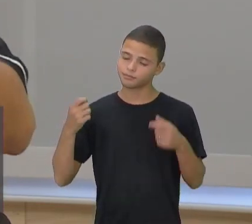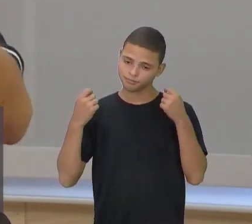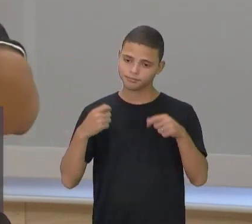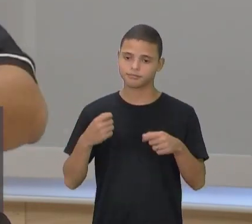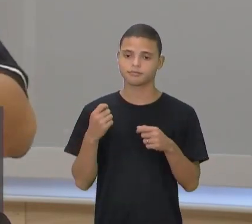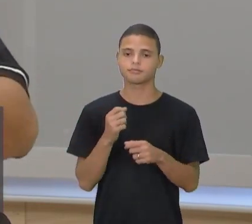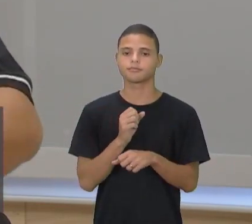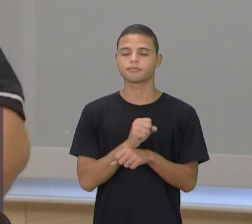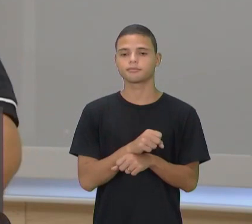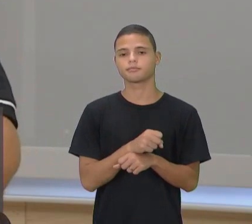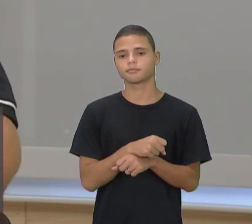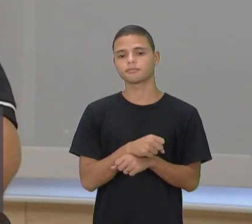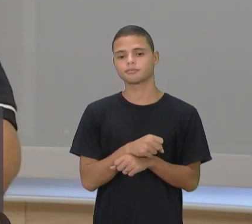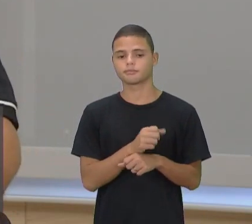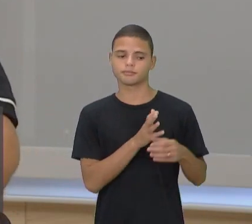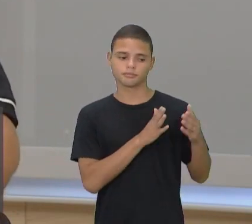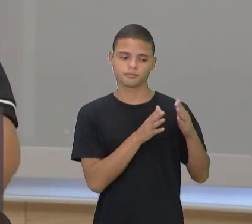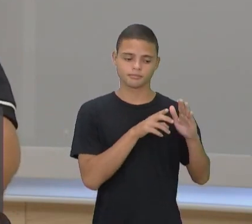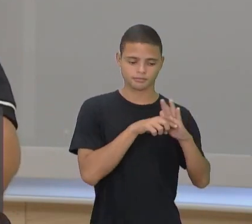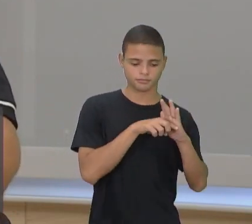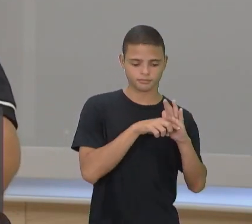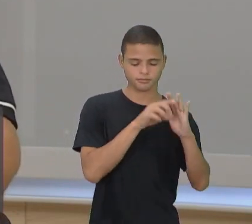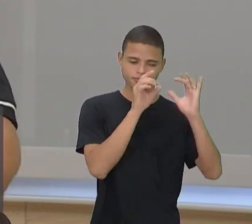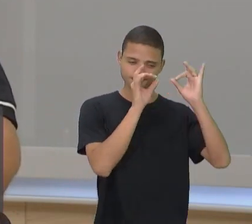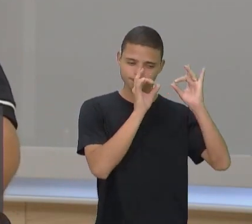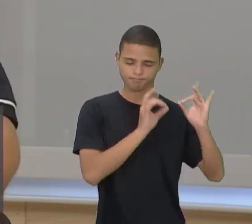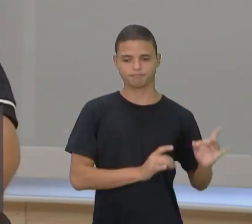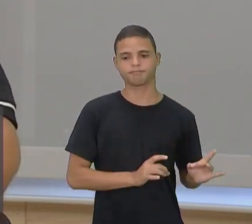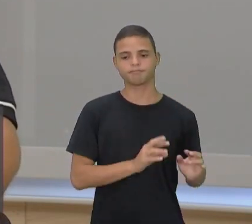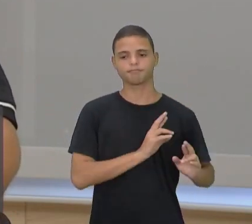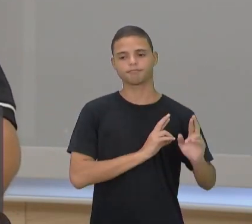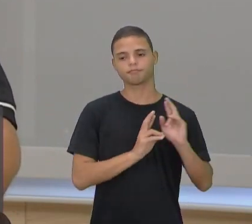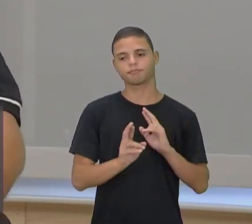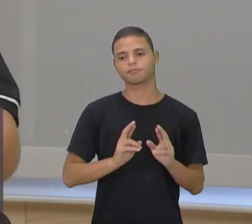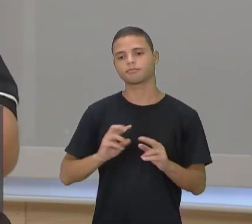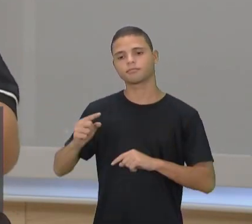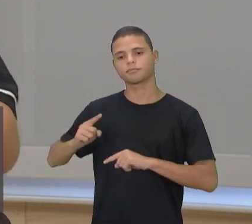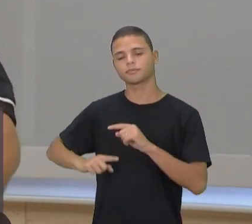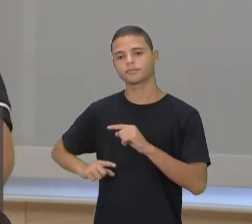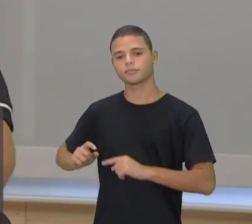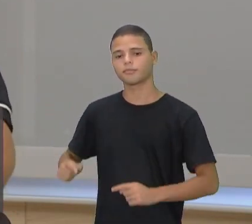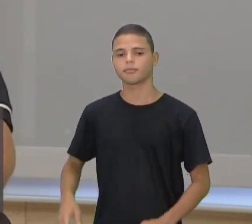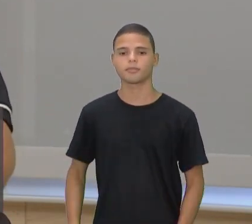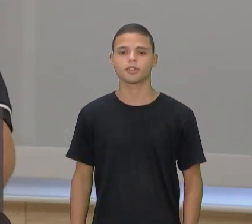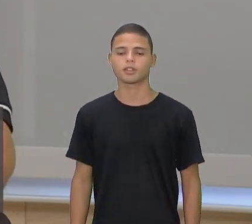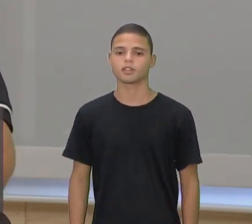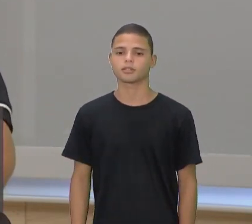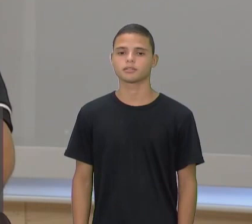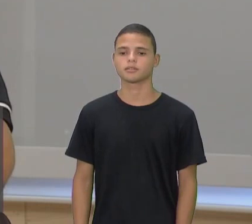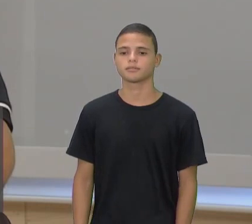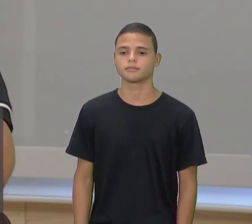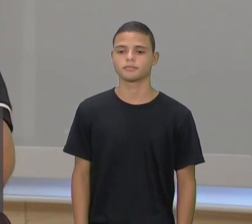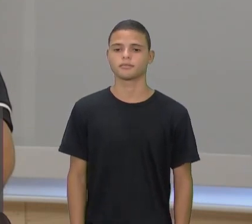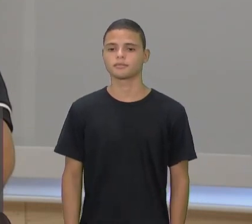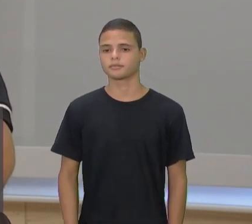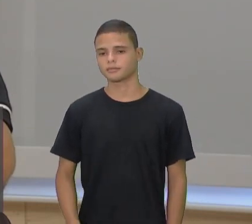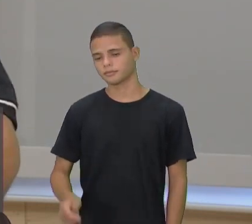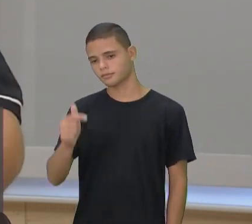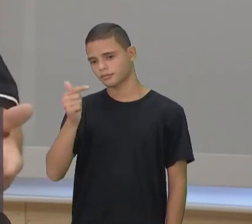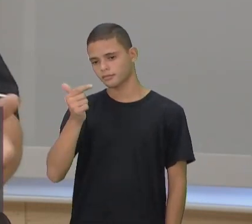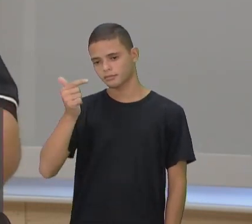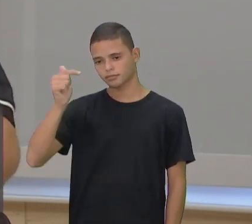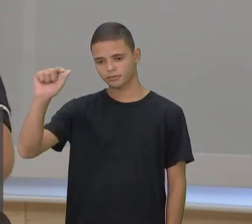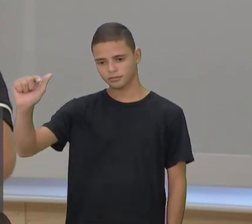necessário, vamos falar assim, uma análise mais criteriosa em respeito a esse material. Uma outra